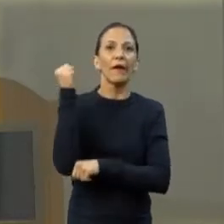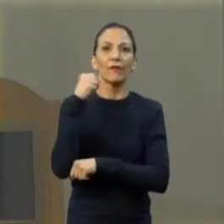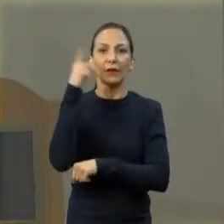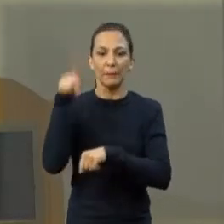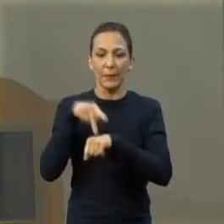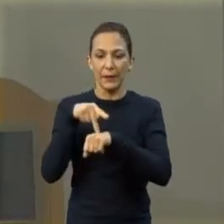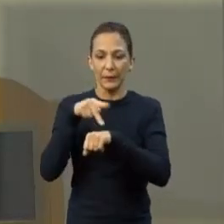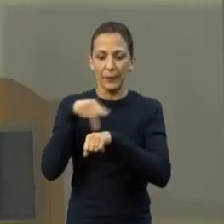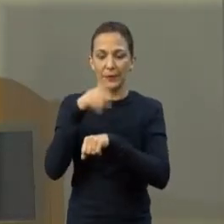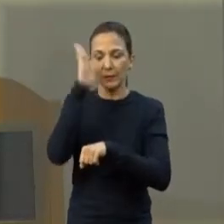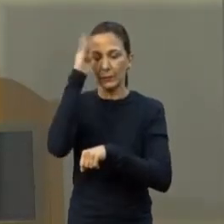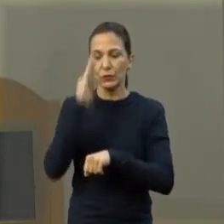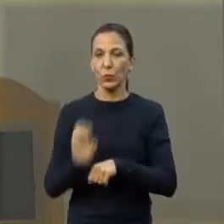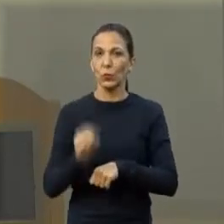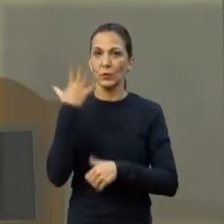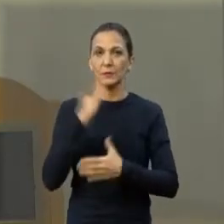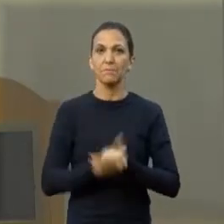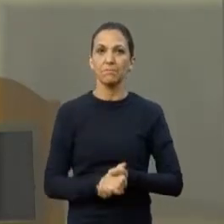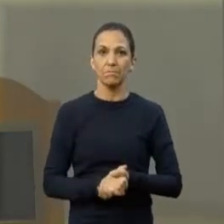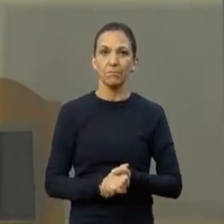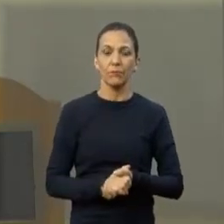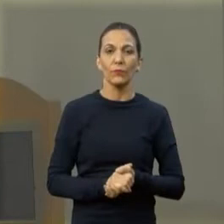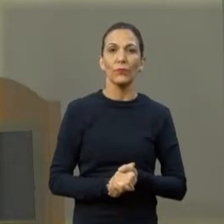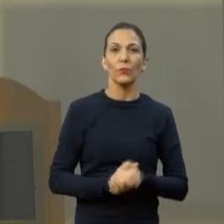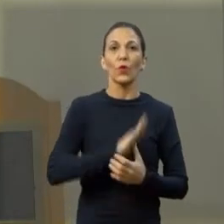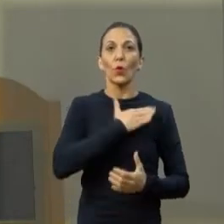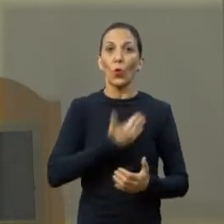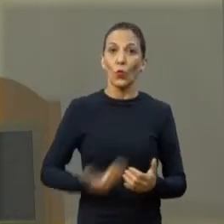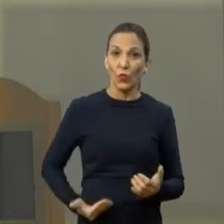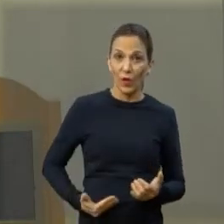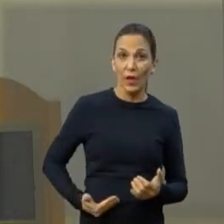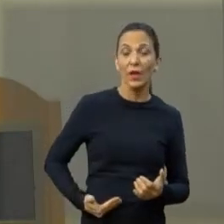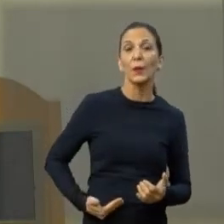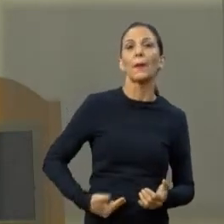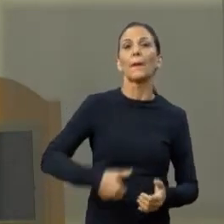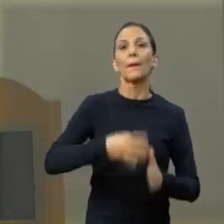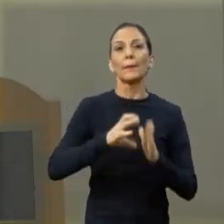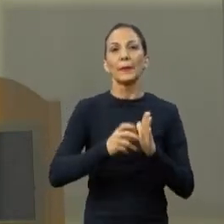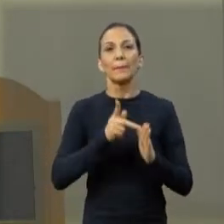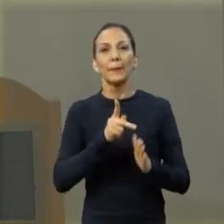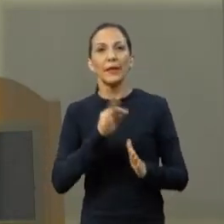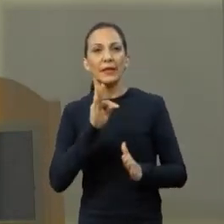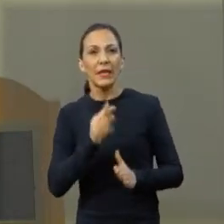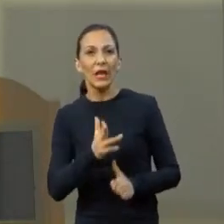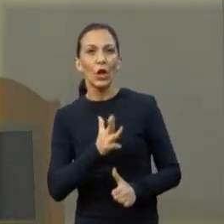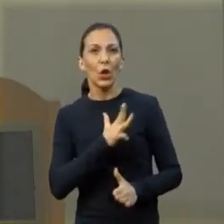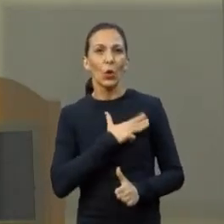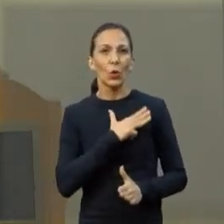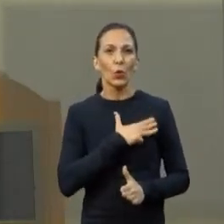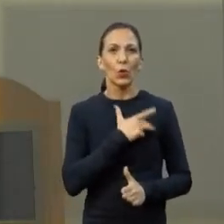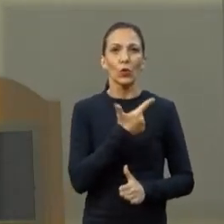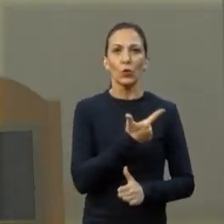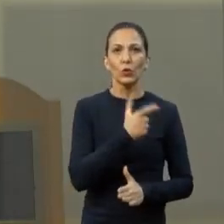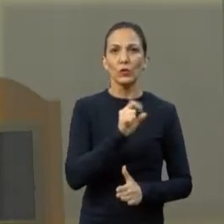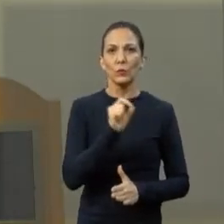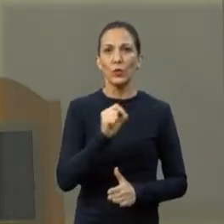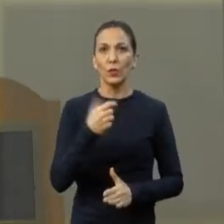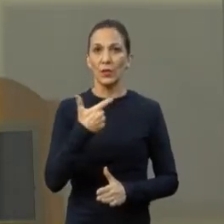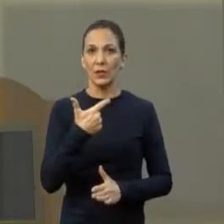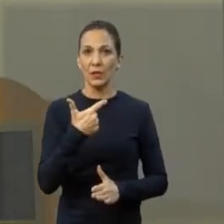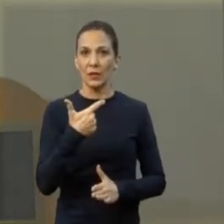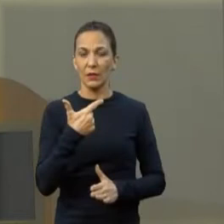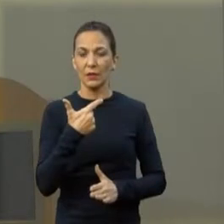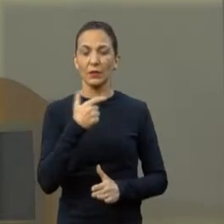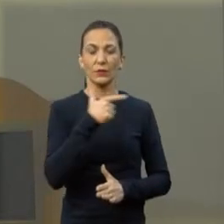no nosso país bom no governo do PT do Lula lá em 2003 foi